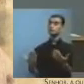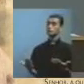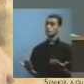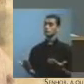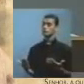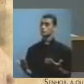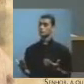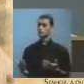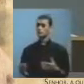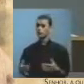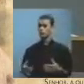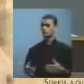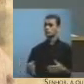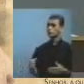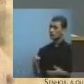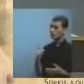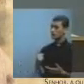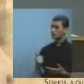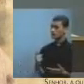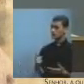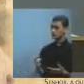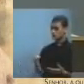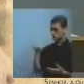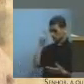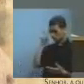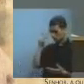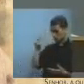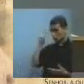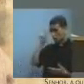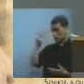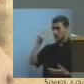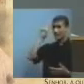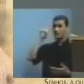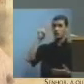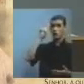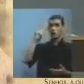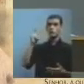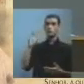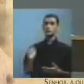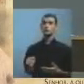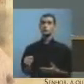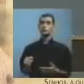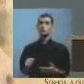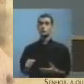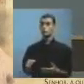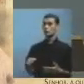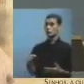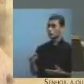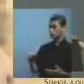tio de um menino que me procurou, uma pessoa muito importante, por sinal. Eu tenho um profundo desprezo pela importância